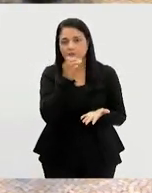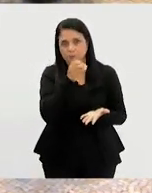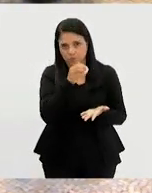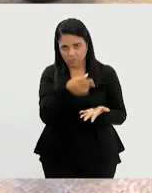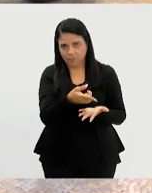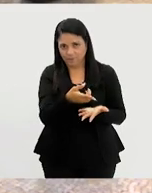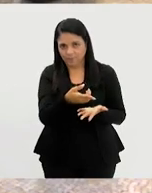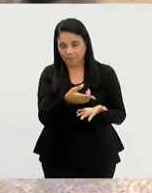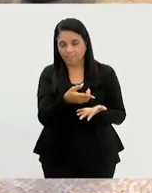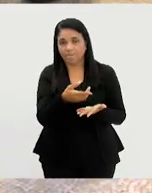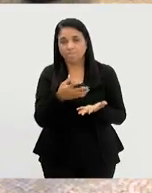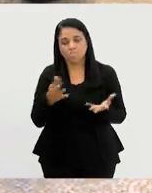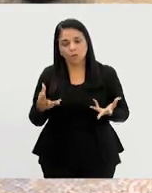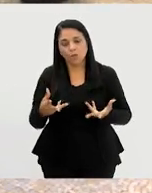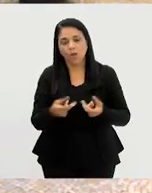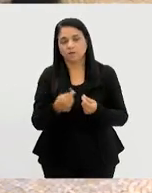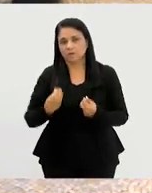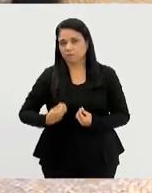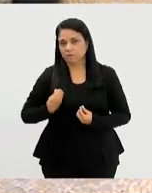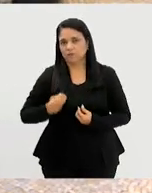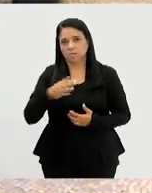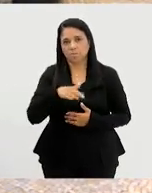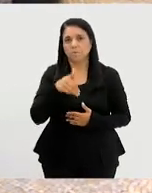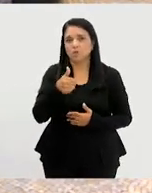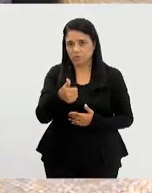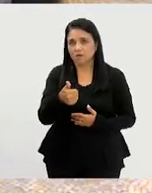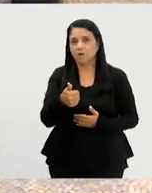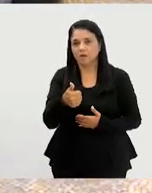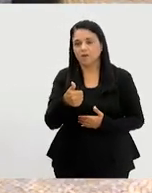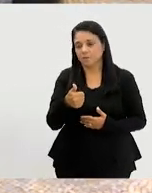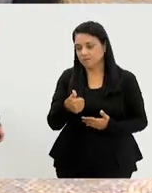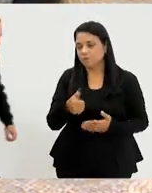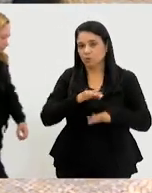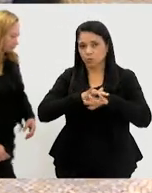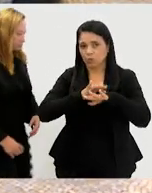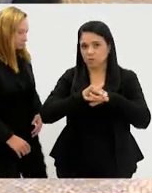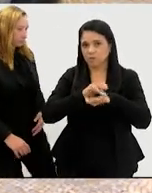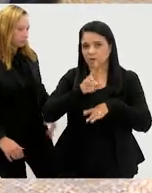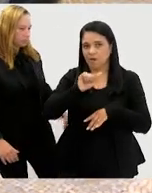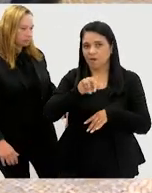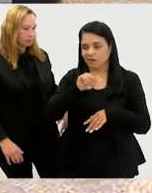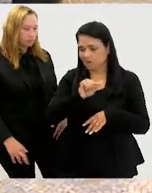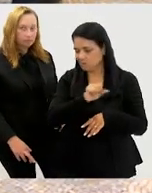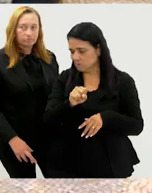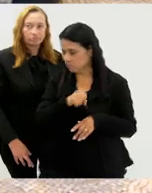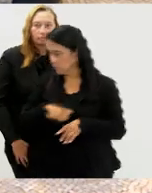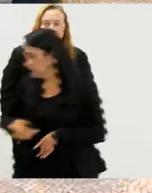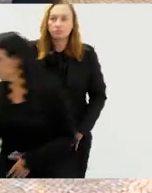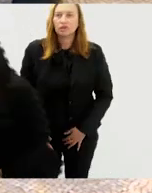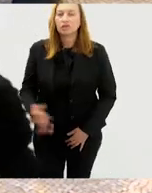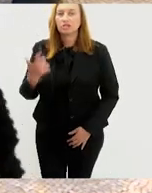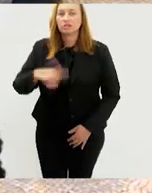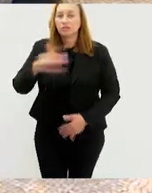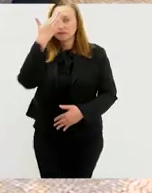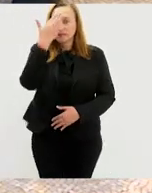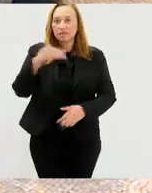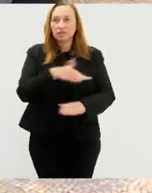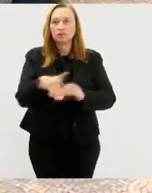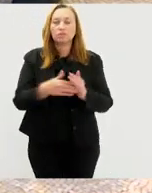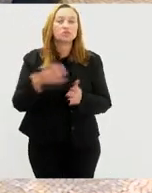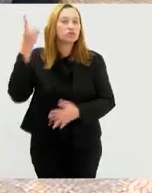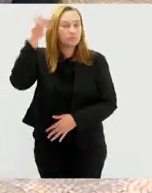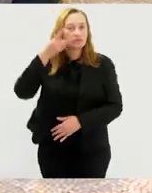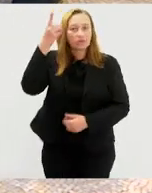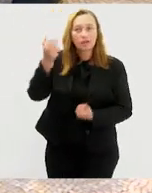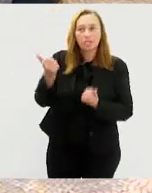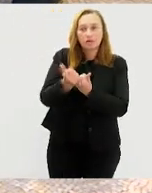vida das pessoas com doenças raras Então eu queria aqui mais uma vez agradecer todos os deputados que apoiaram esses quatro